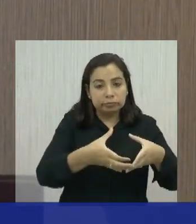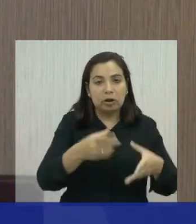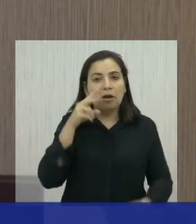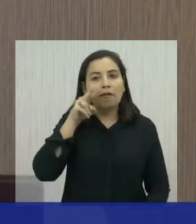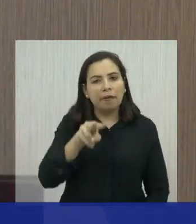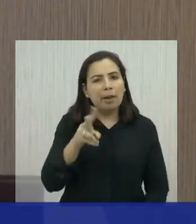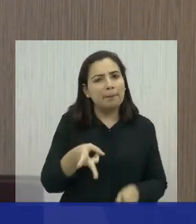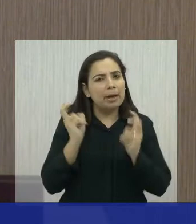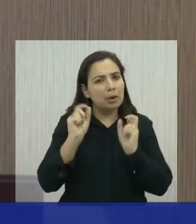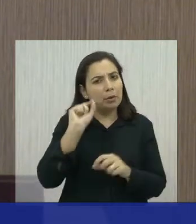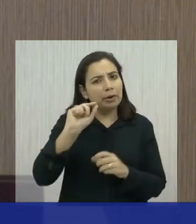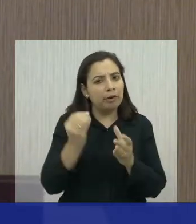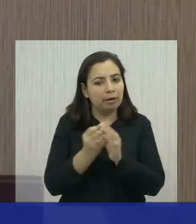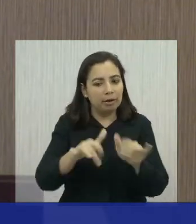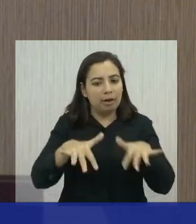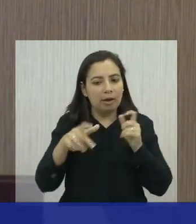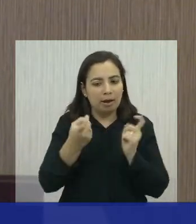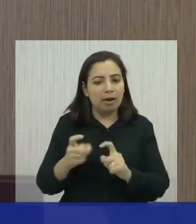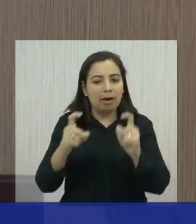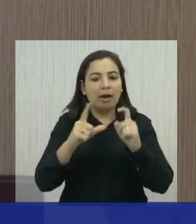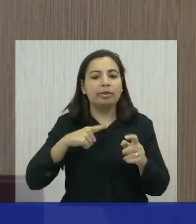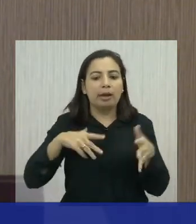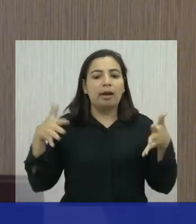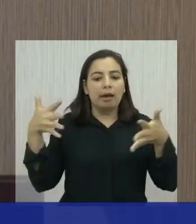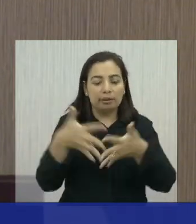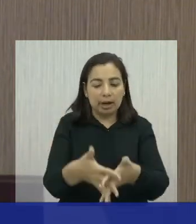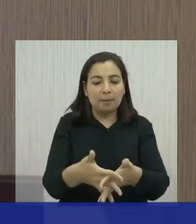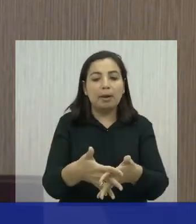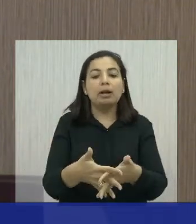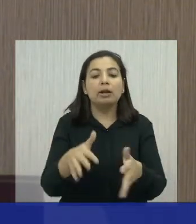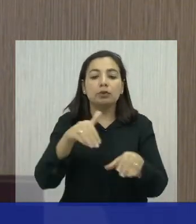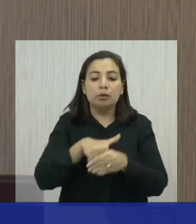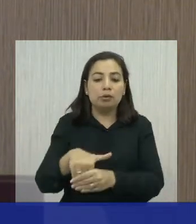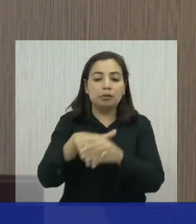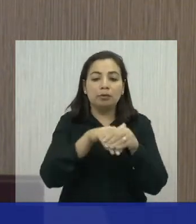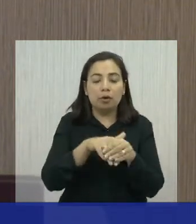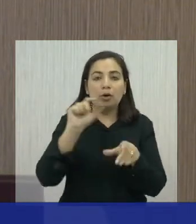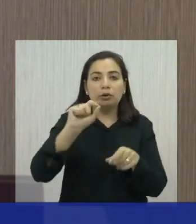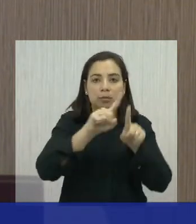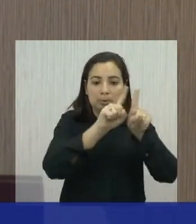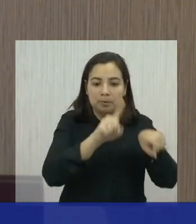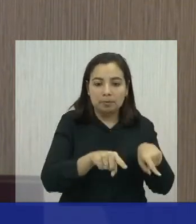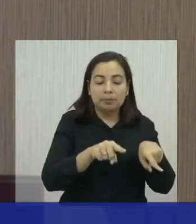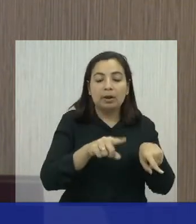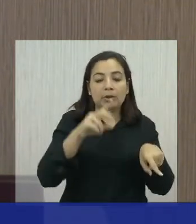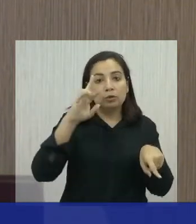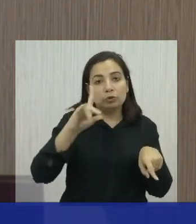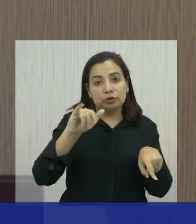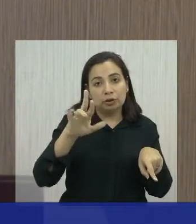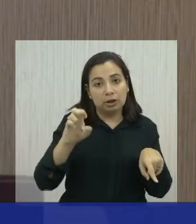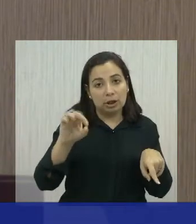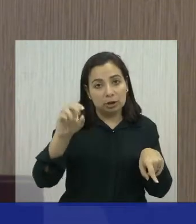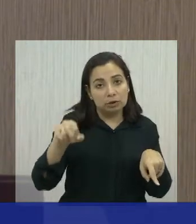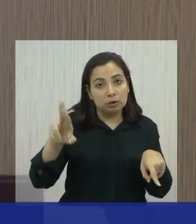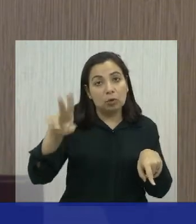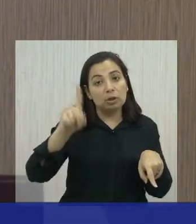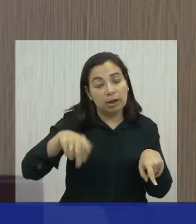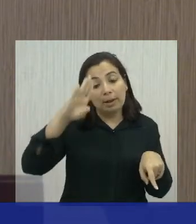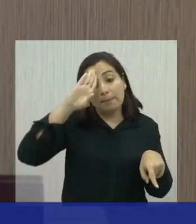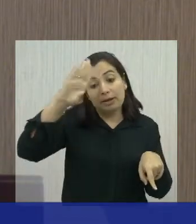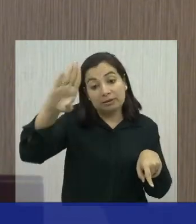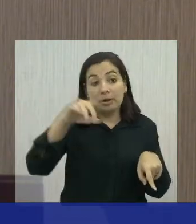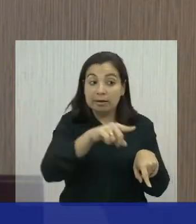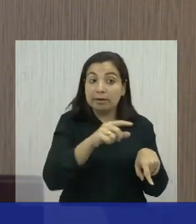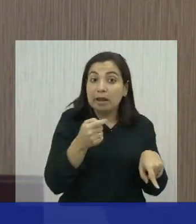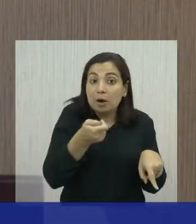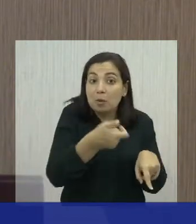audiências estão atrapalhando a votação do plano diretor, que é maior do que o Código da Cidade, e o plano diretor está prestes a ser